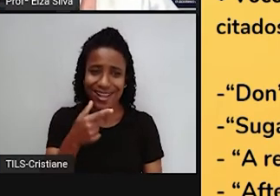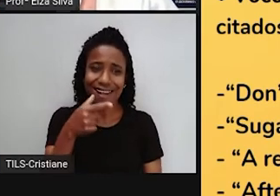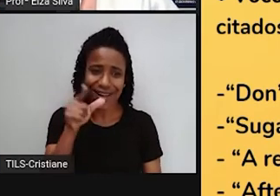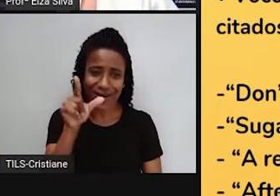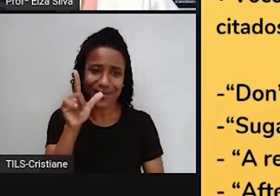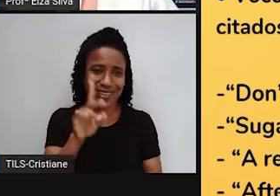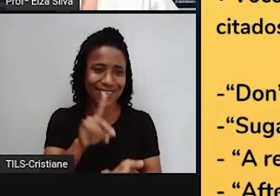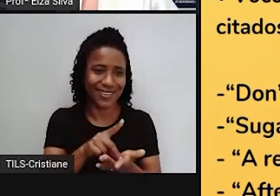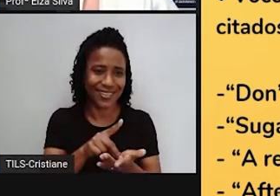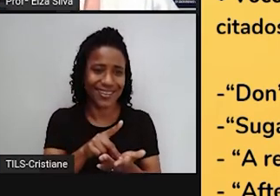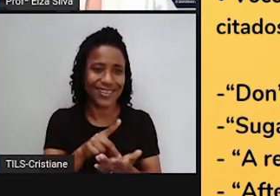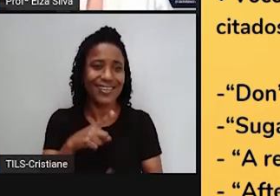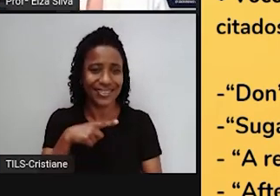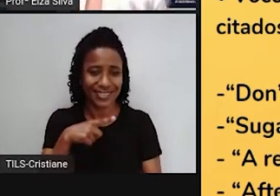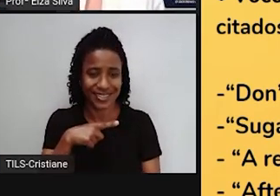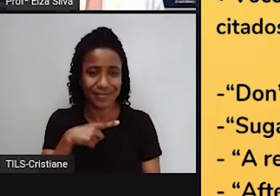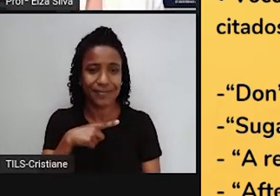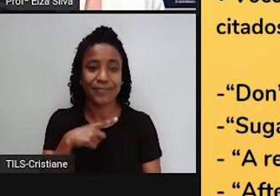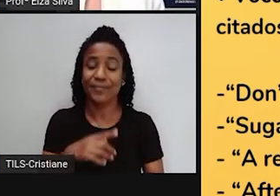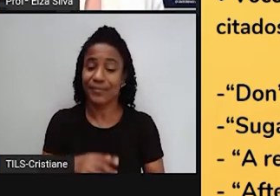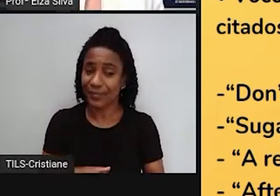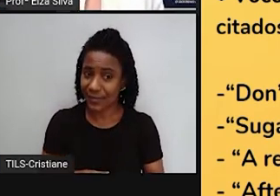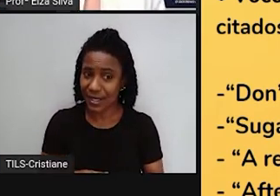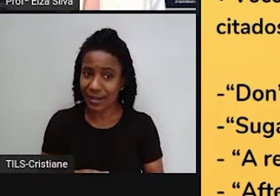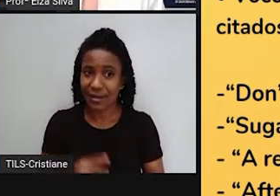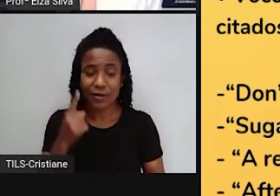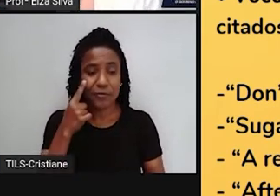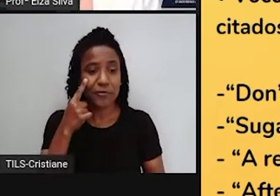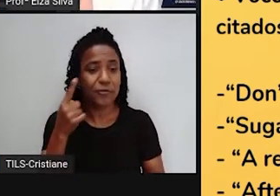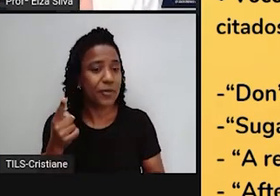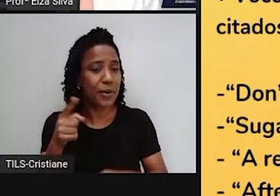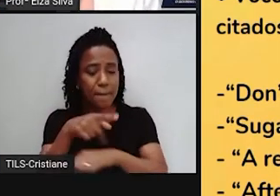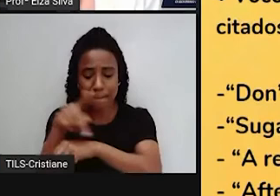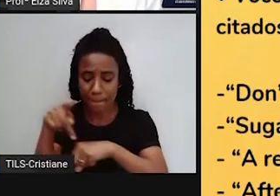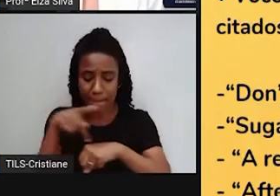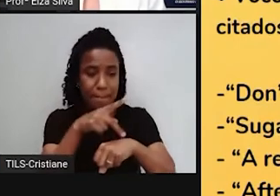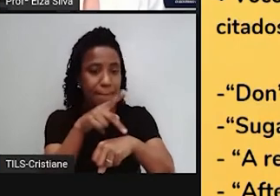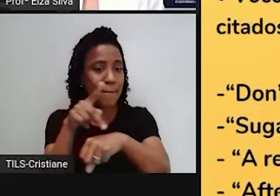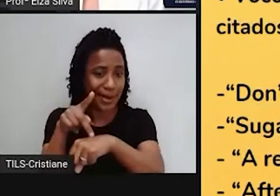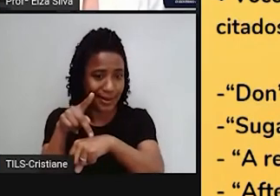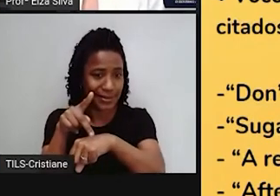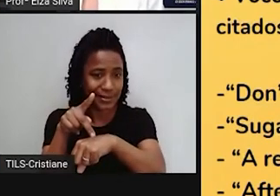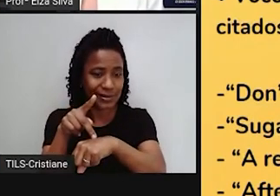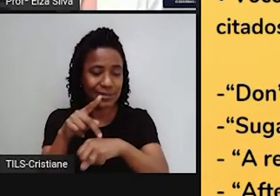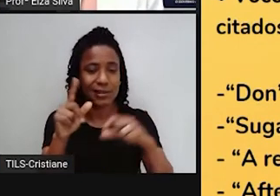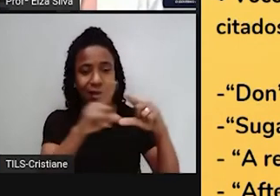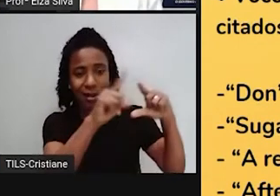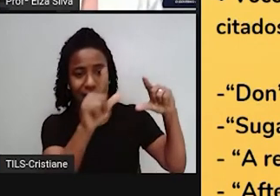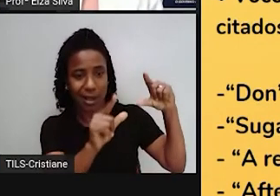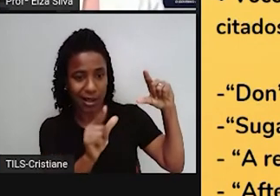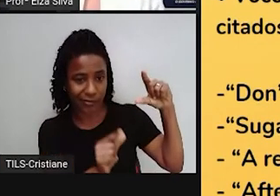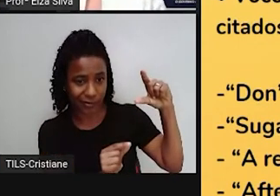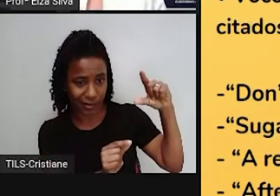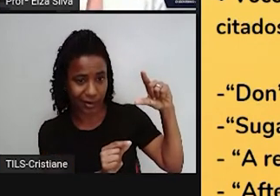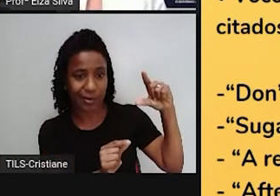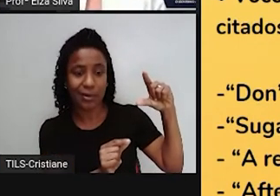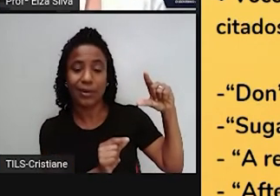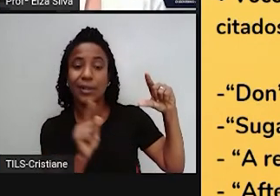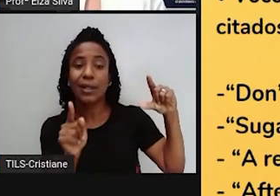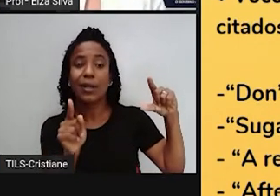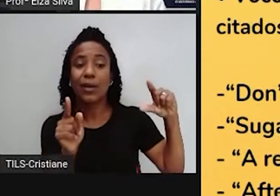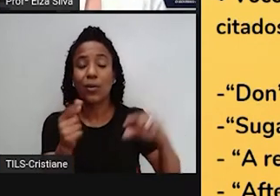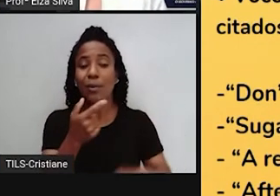desafio? Além dos países citados, quais outros países africanos têm a língua inglesa como língua